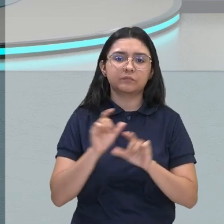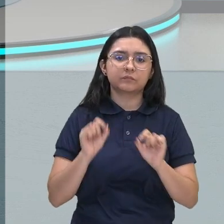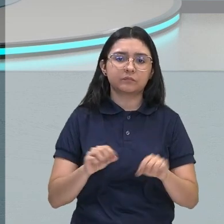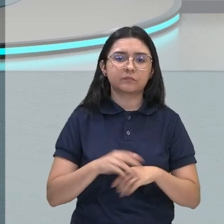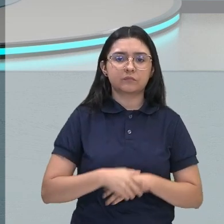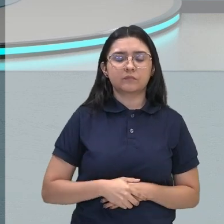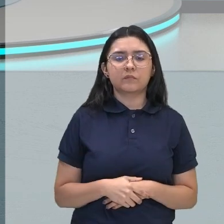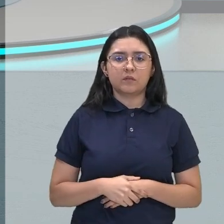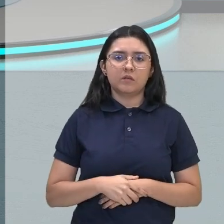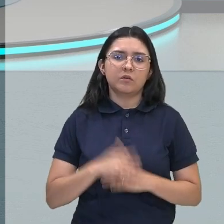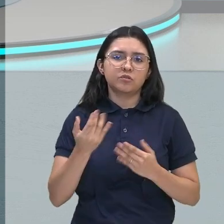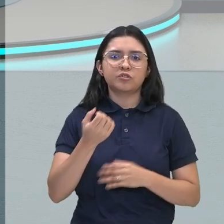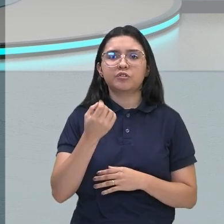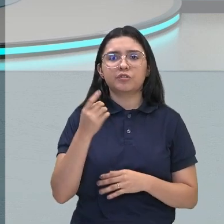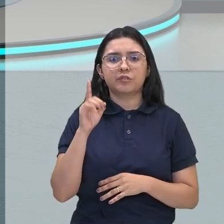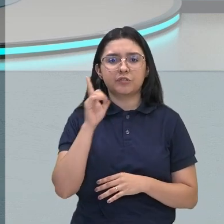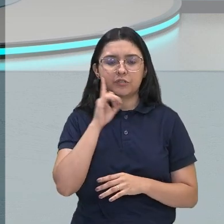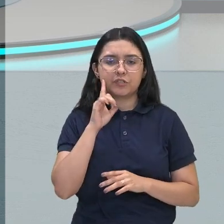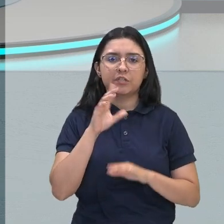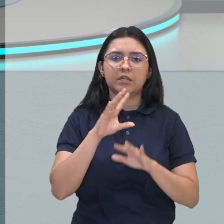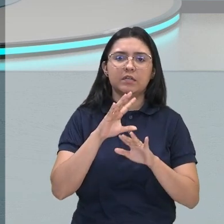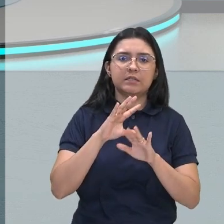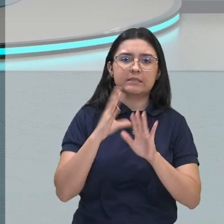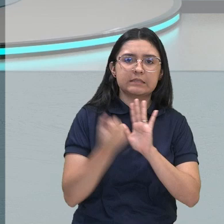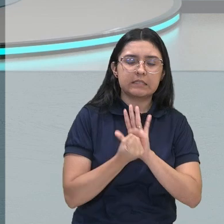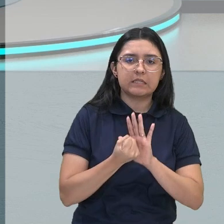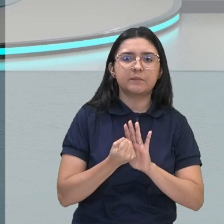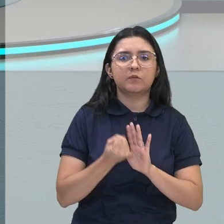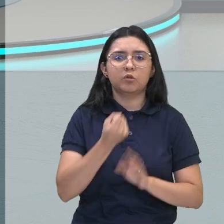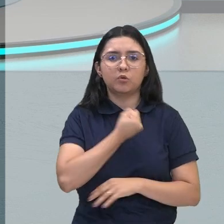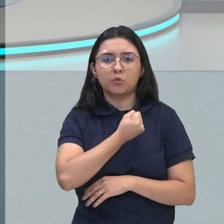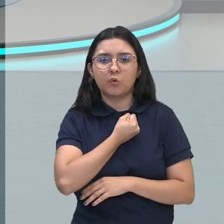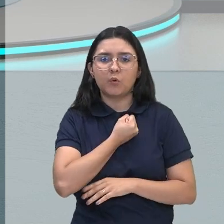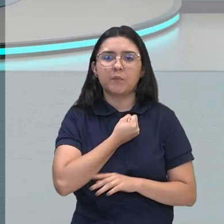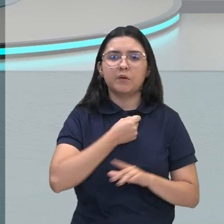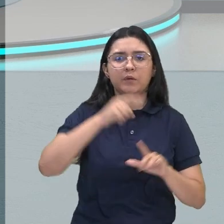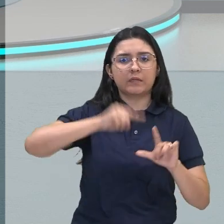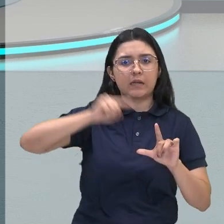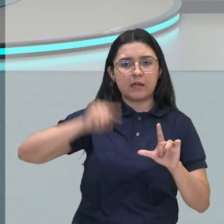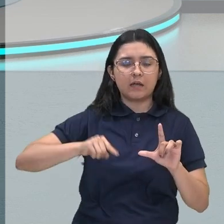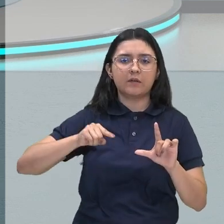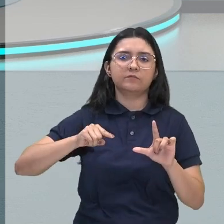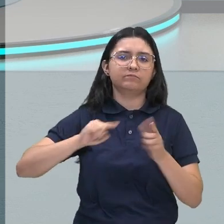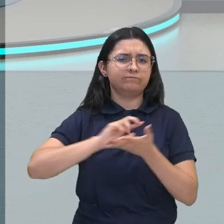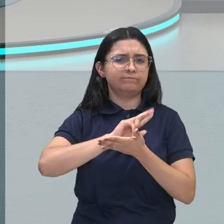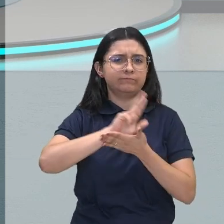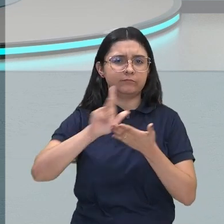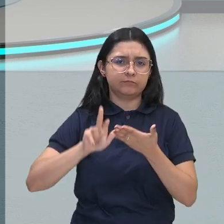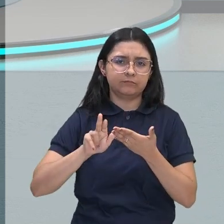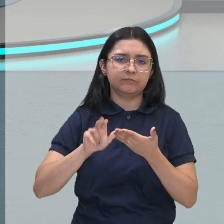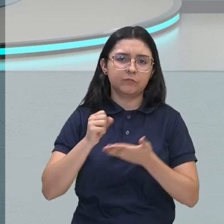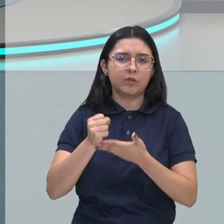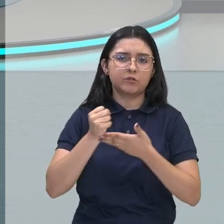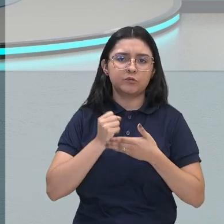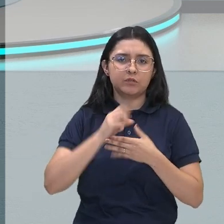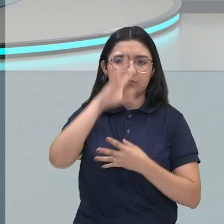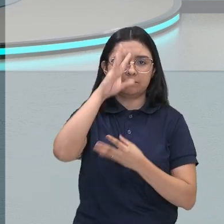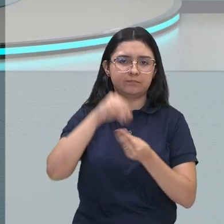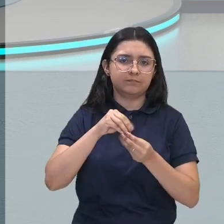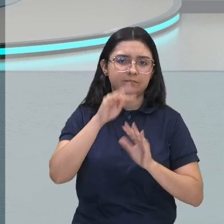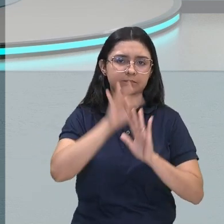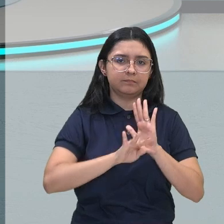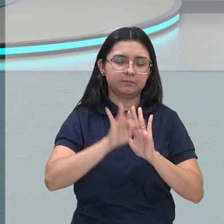tipográficas, como, por exemplo, símbolos, tabelas, gráficos, números, nos ajudam bastante a